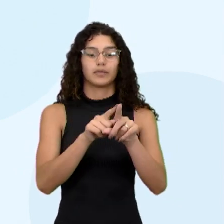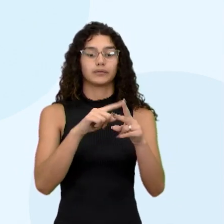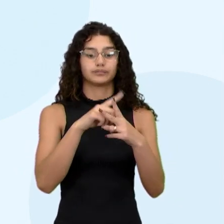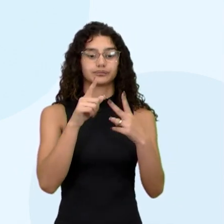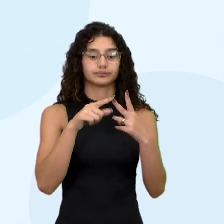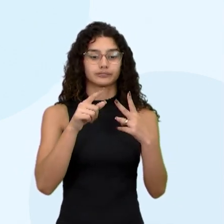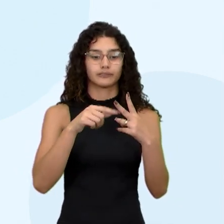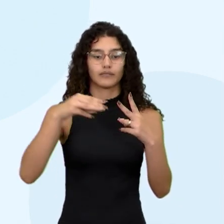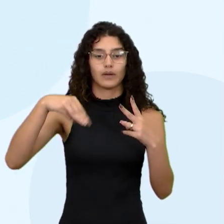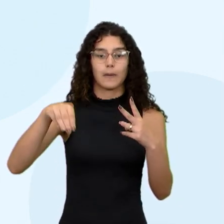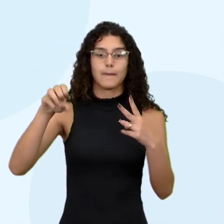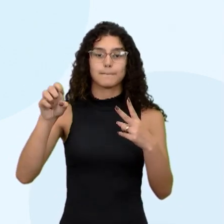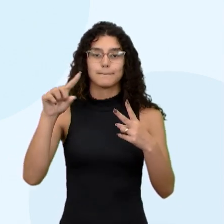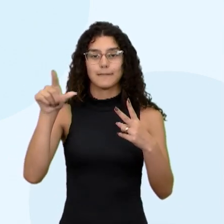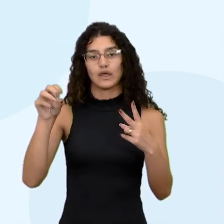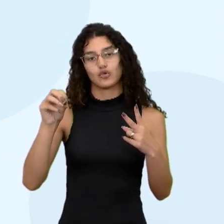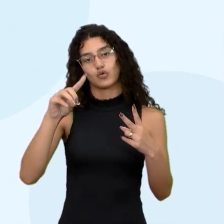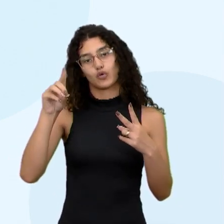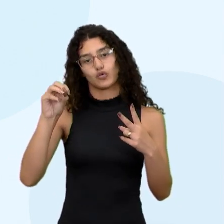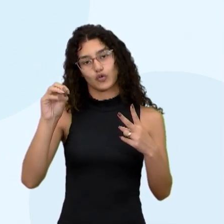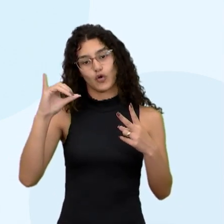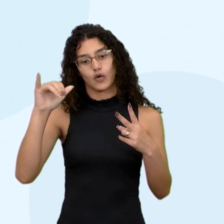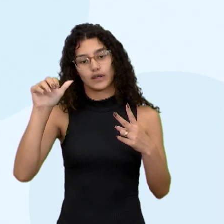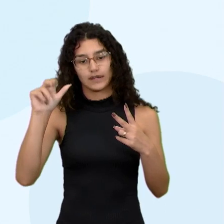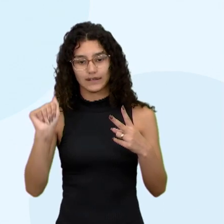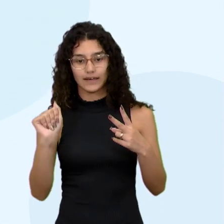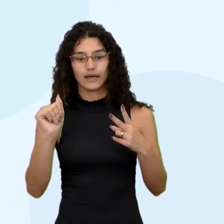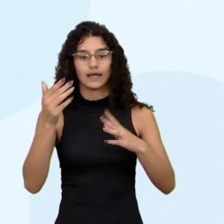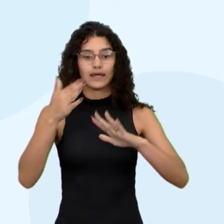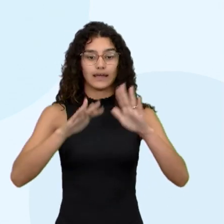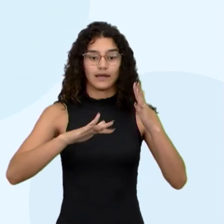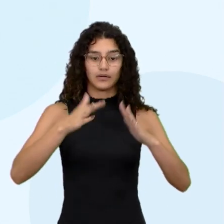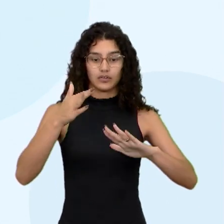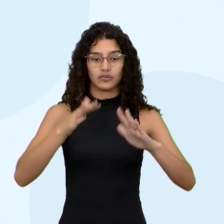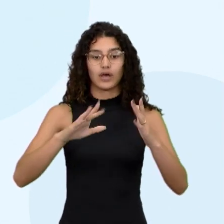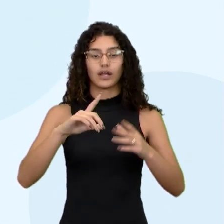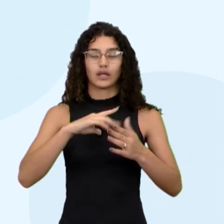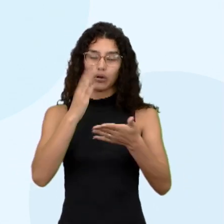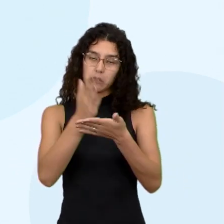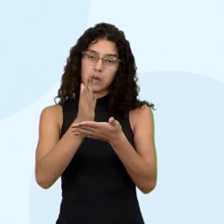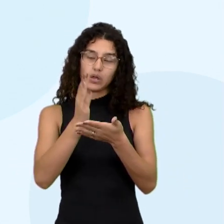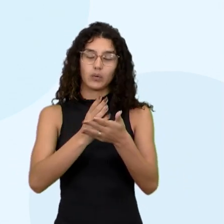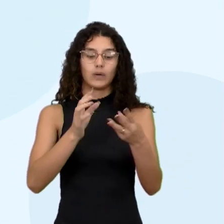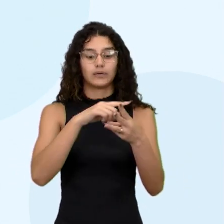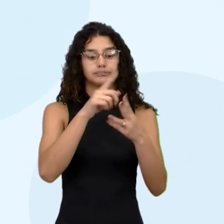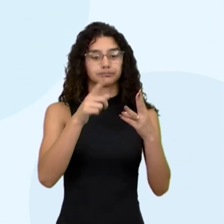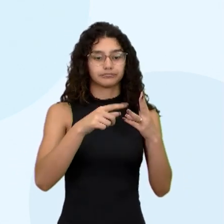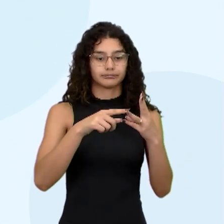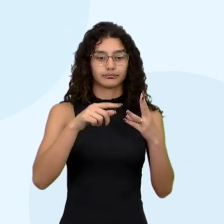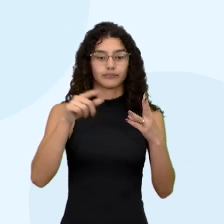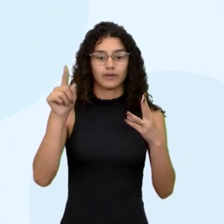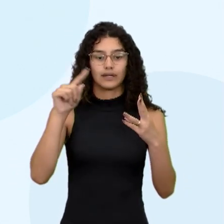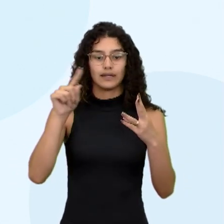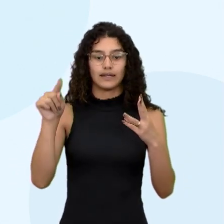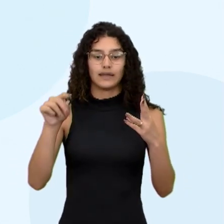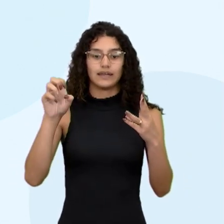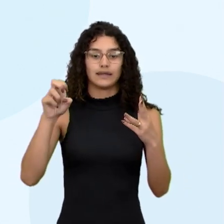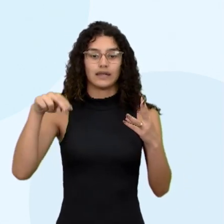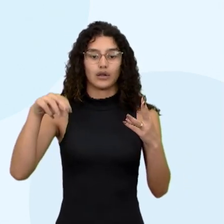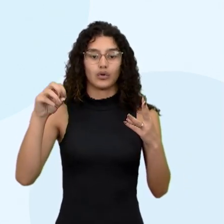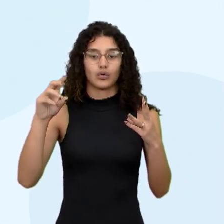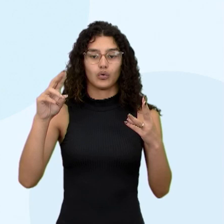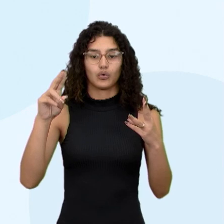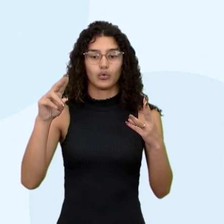era mesozoica, que é a era intermediária, por isso meso, né, no meio. E a era cenozoica, que é a atual era que